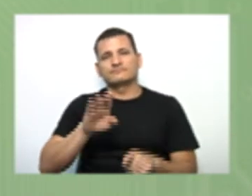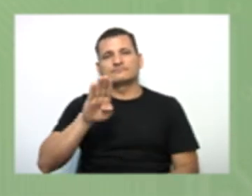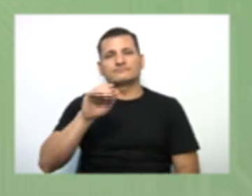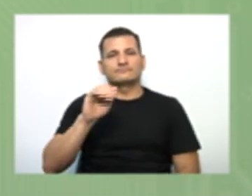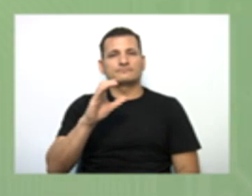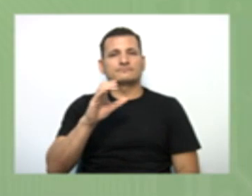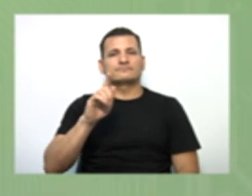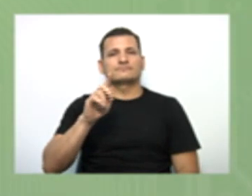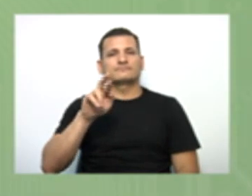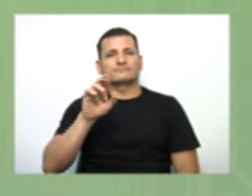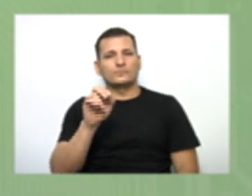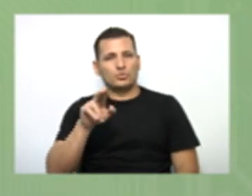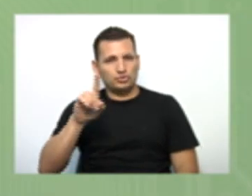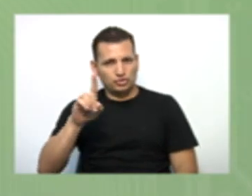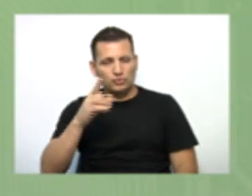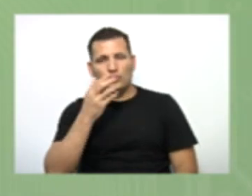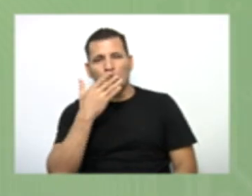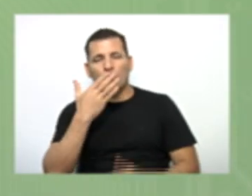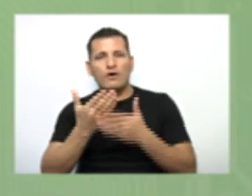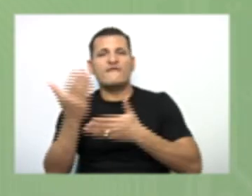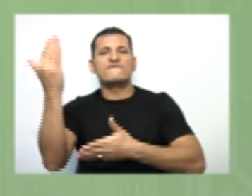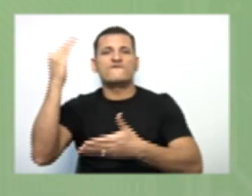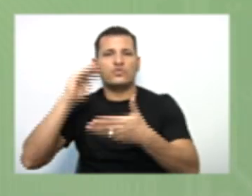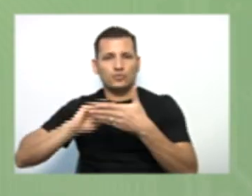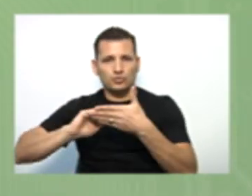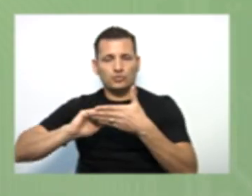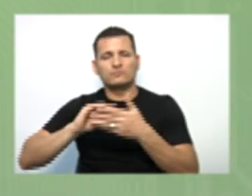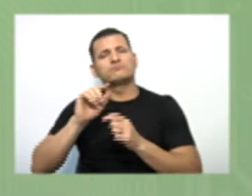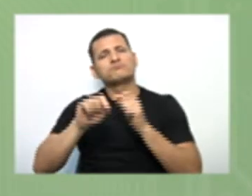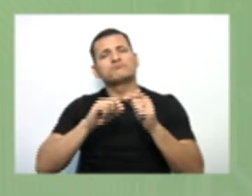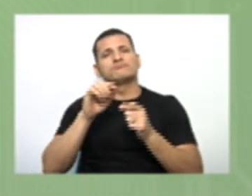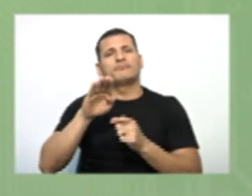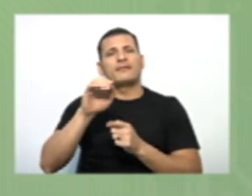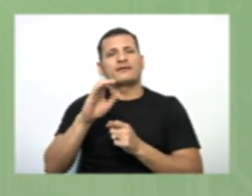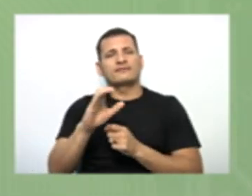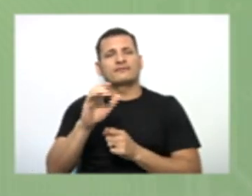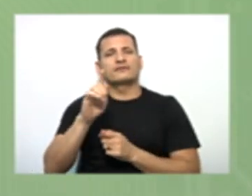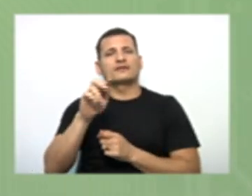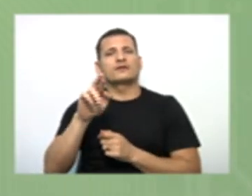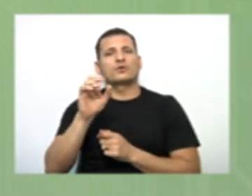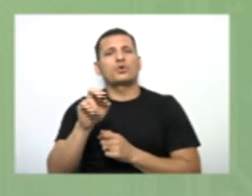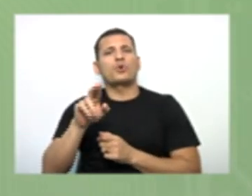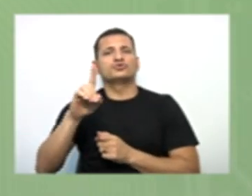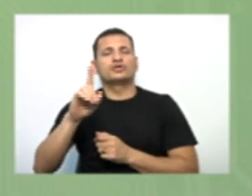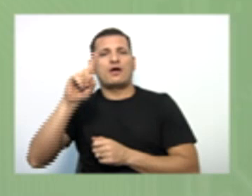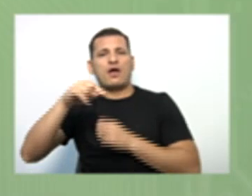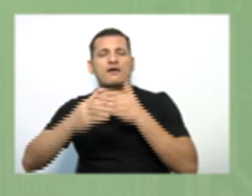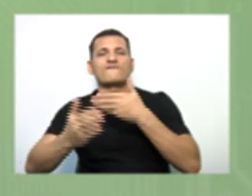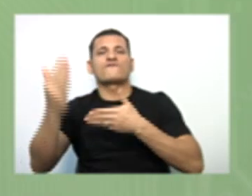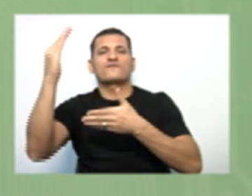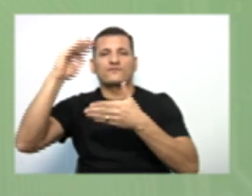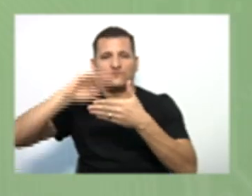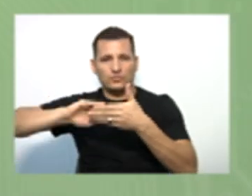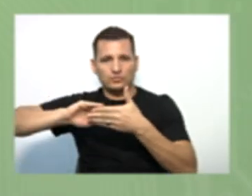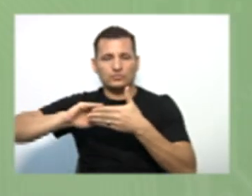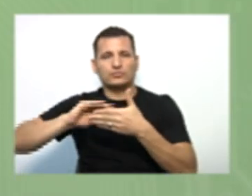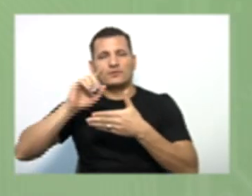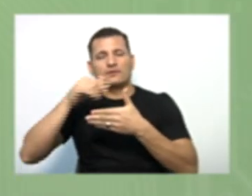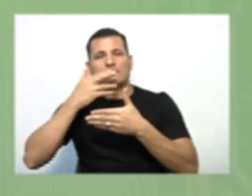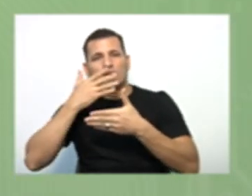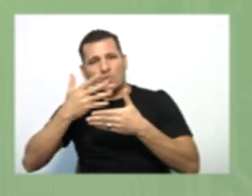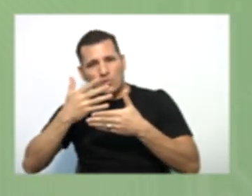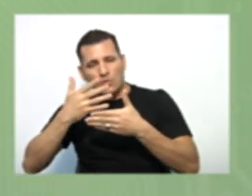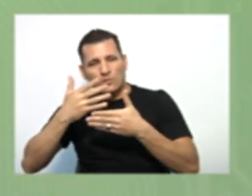e backgrounds. O que é background, professora? Em inglês é fundo. Então, as cores e